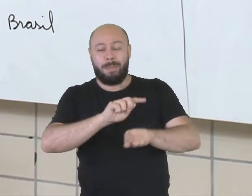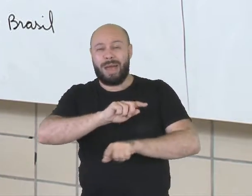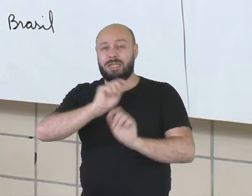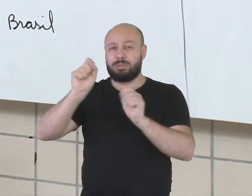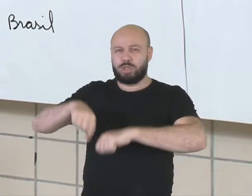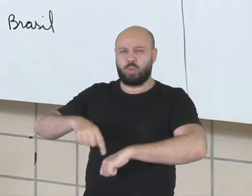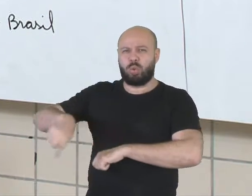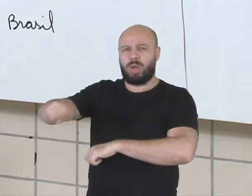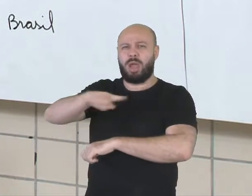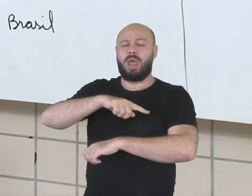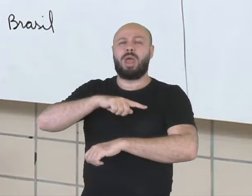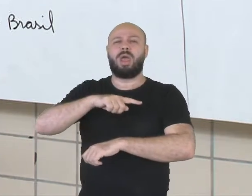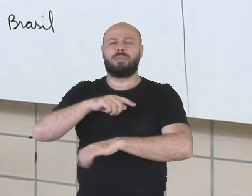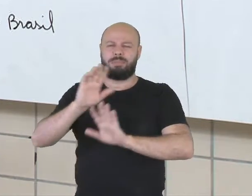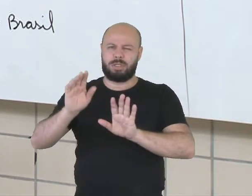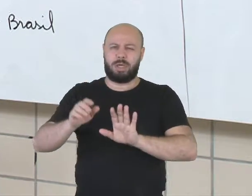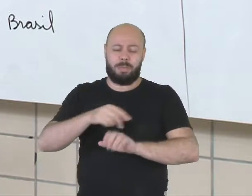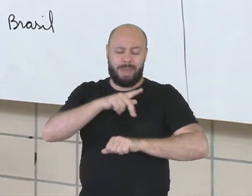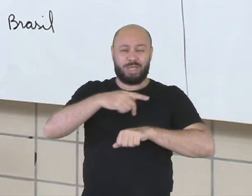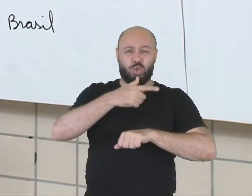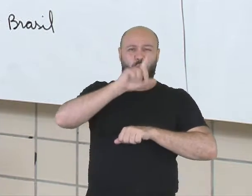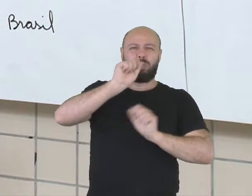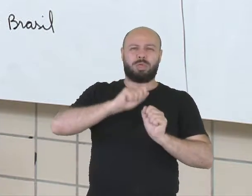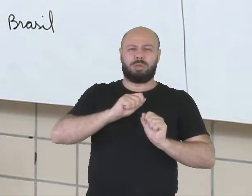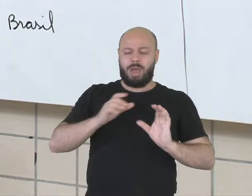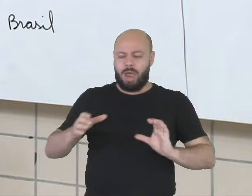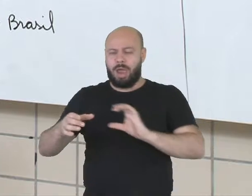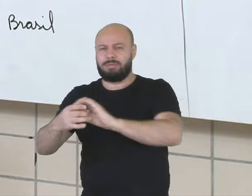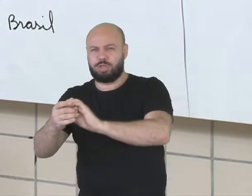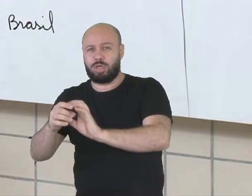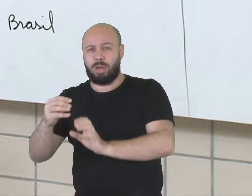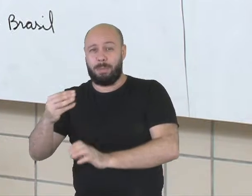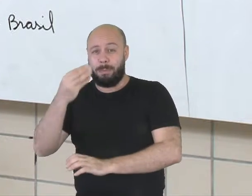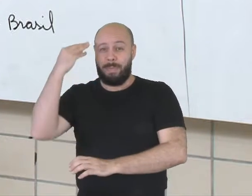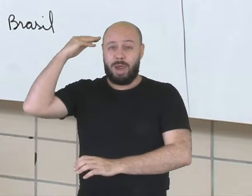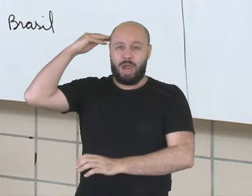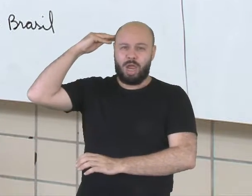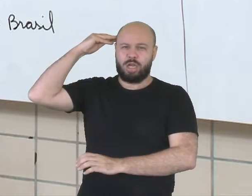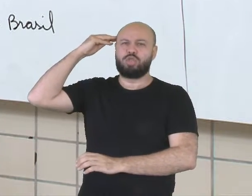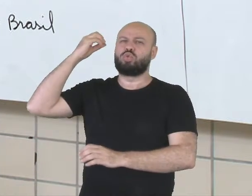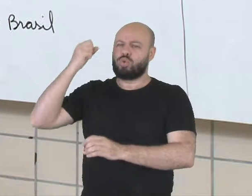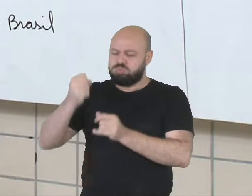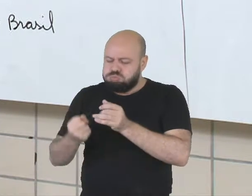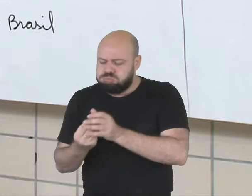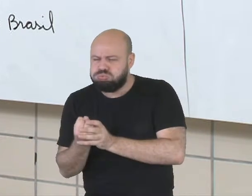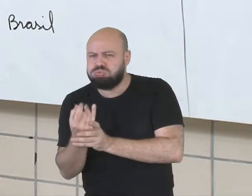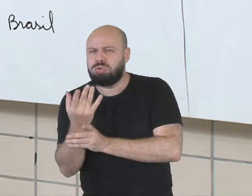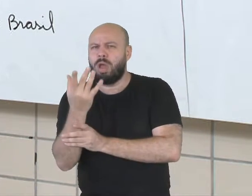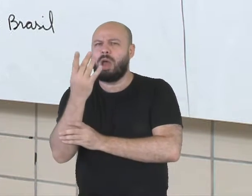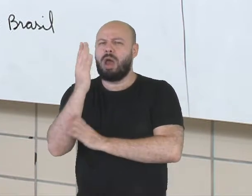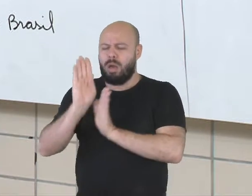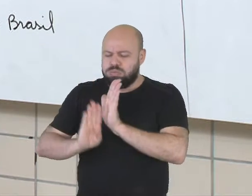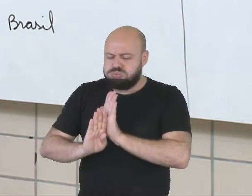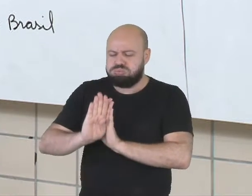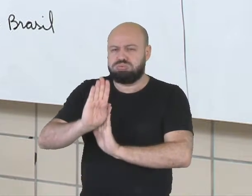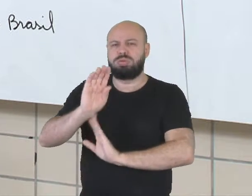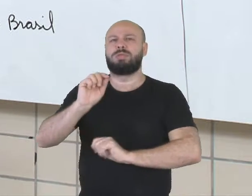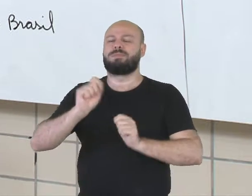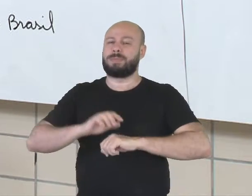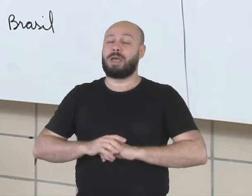poderia fazer parte do BRICS é o México, que é uma economia emergente. Um outro que poderia fazer